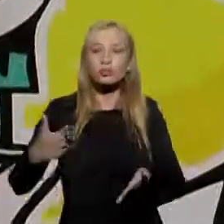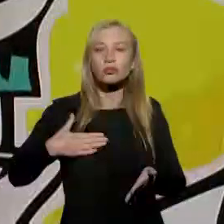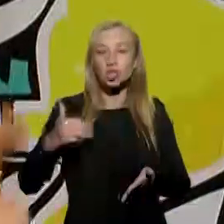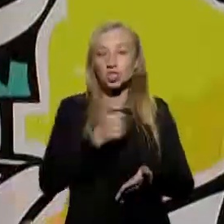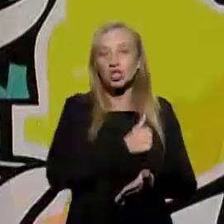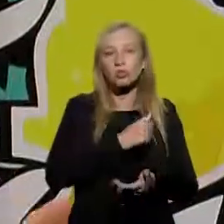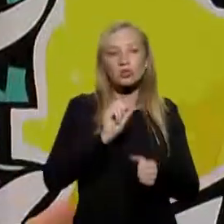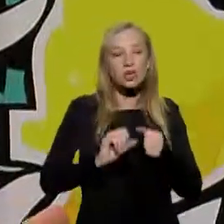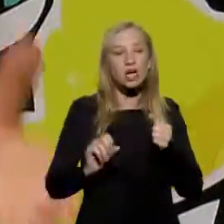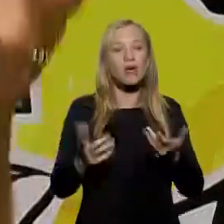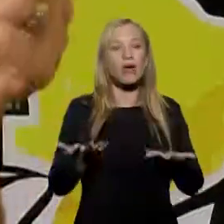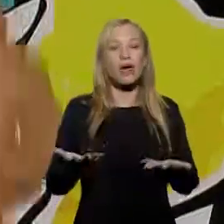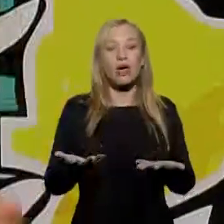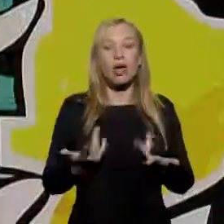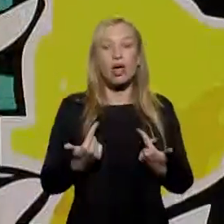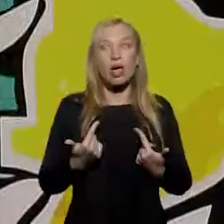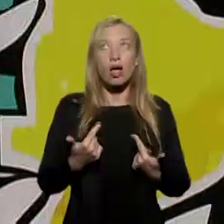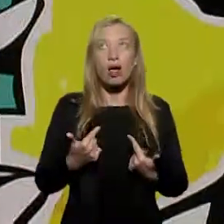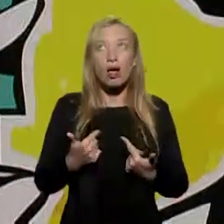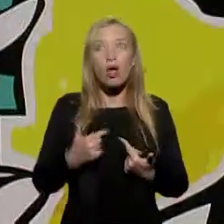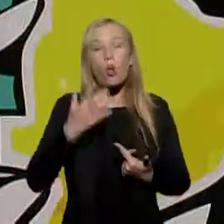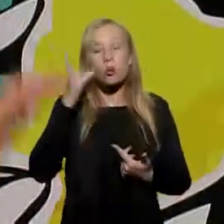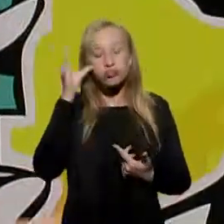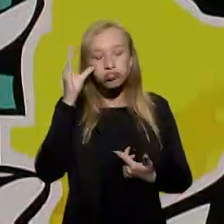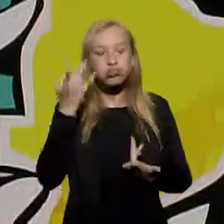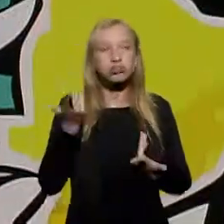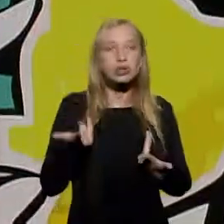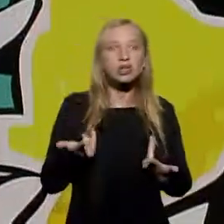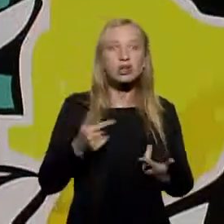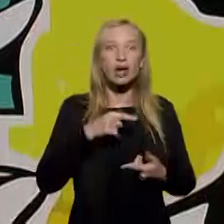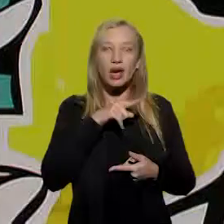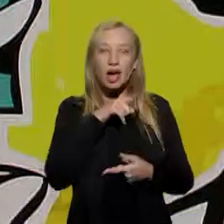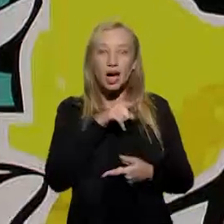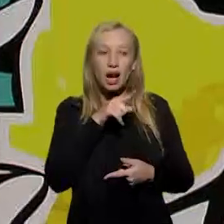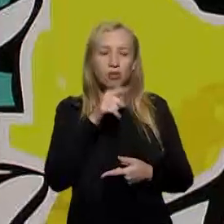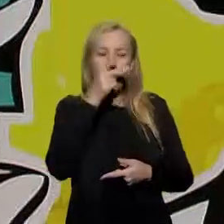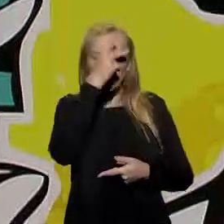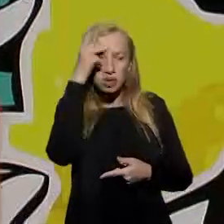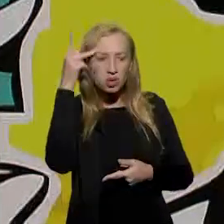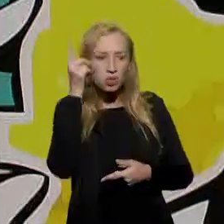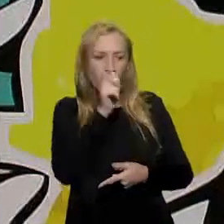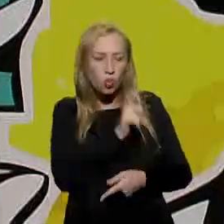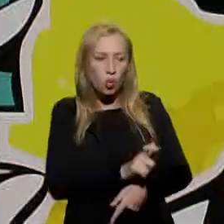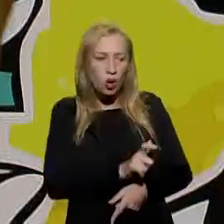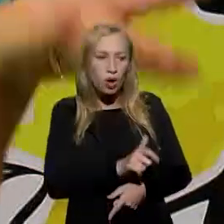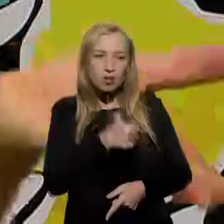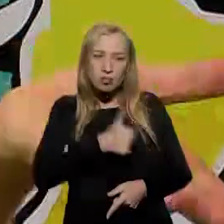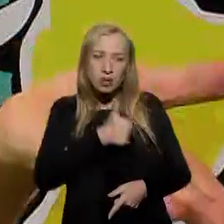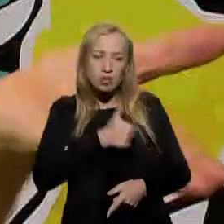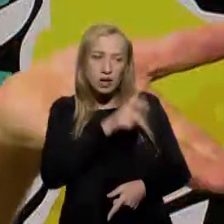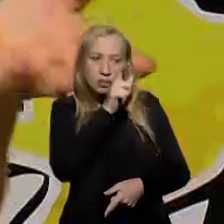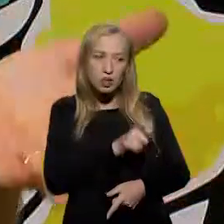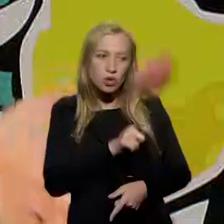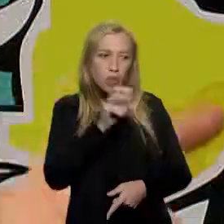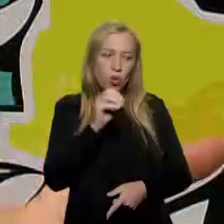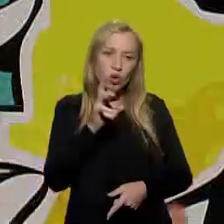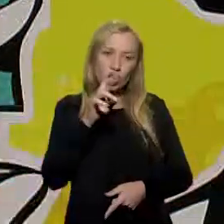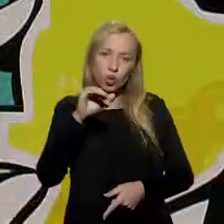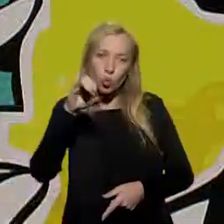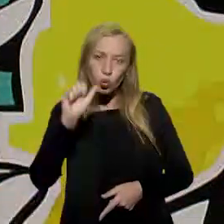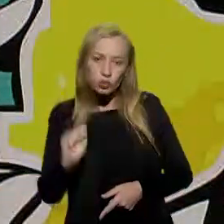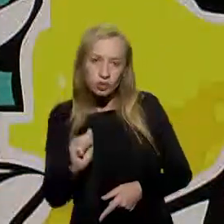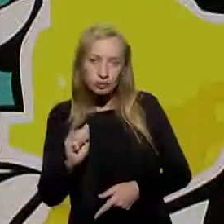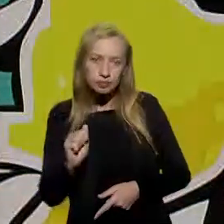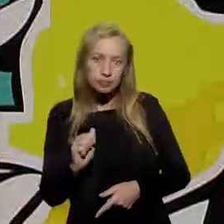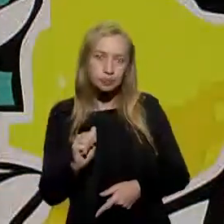das primeiras damas fizeram né é eu até acho curioso porque ela era uma pessoa a primeira pessoa oriunda de fato